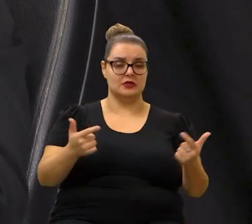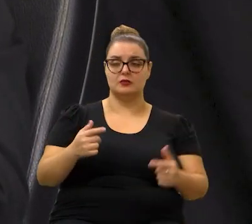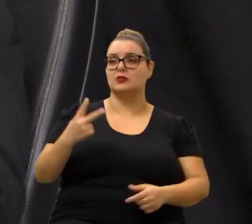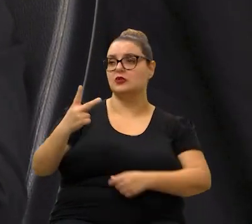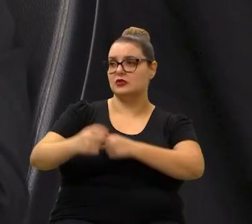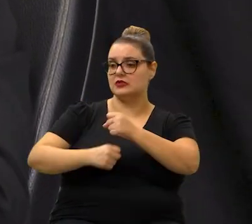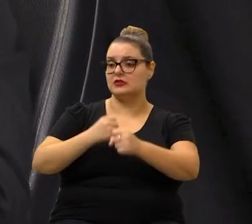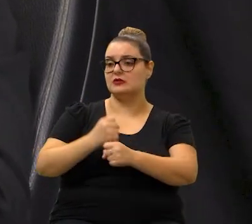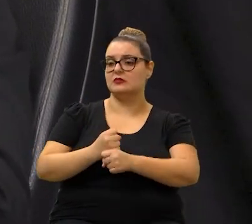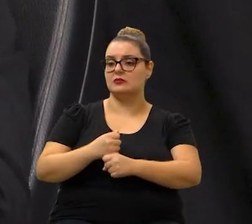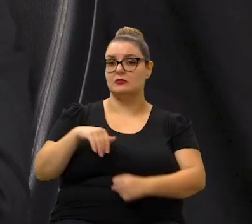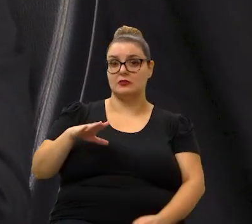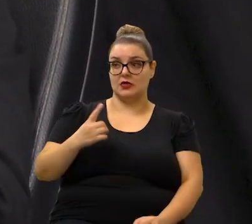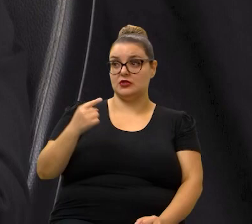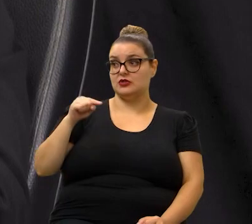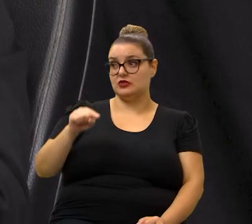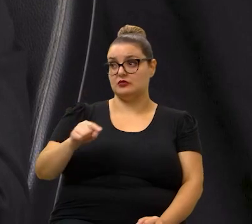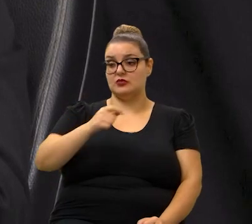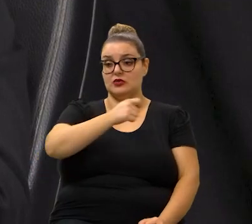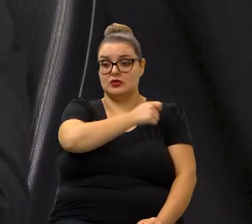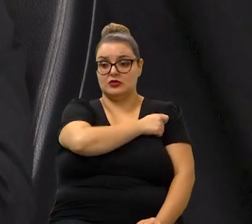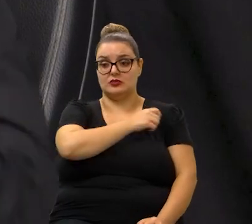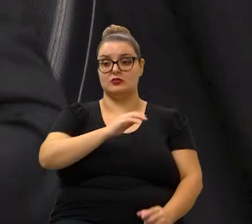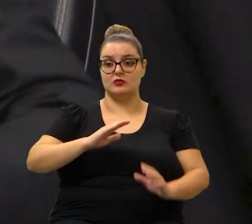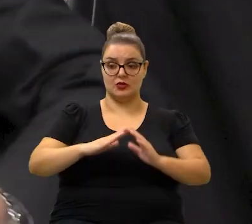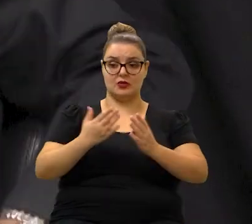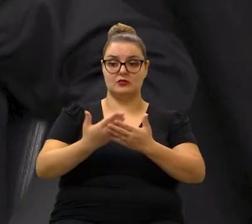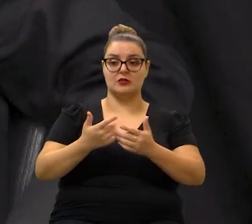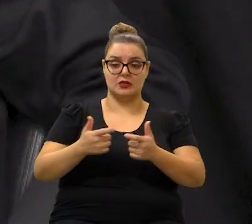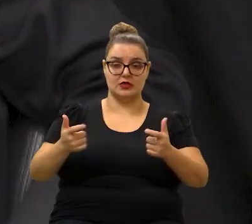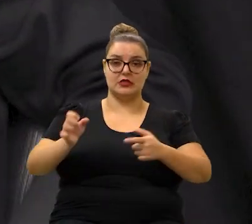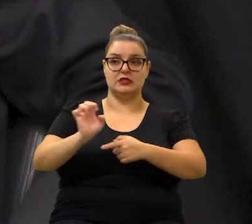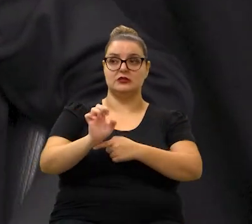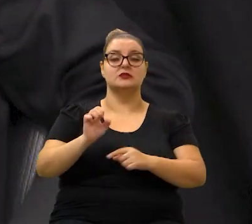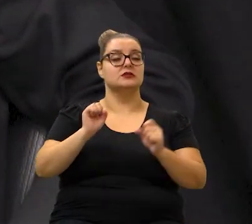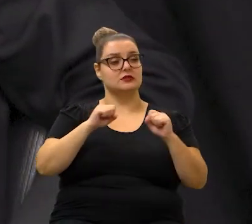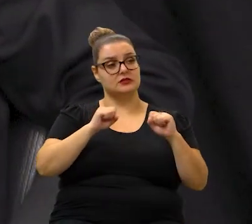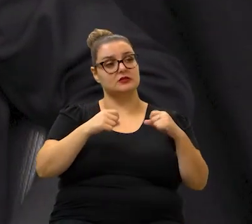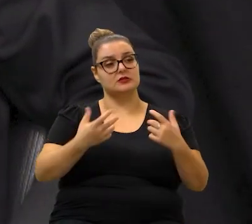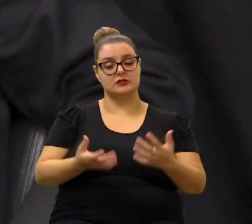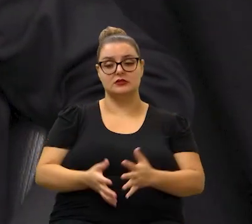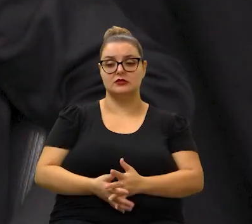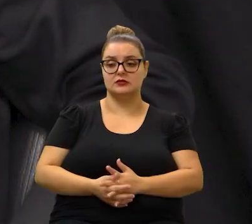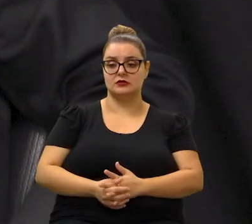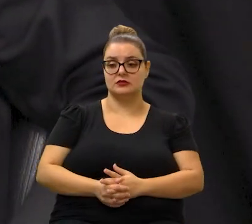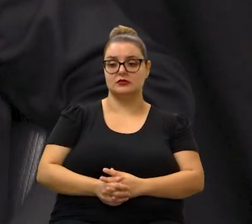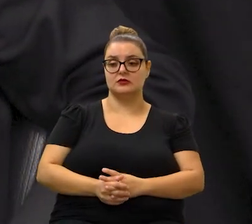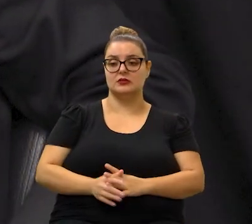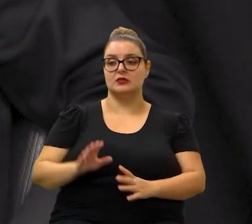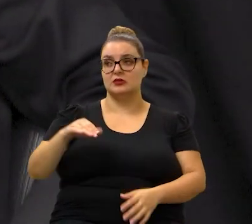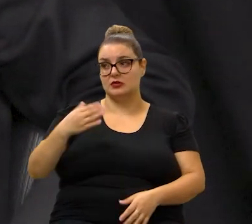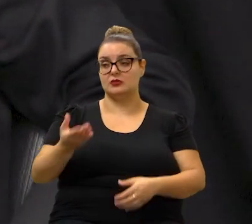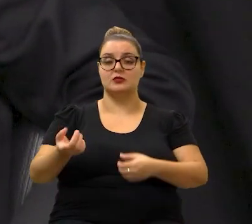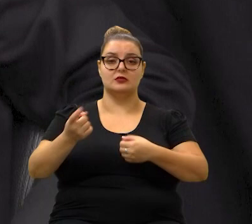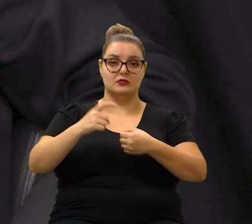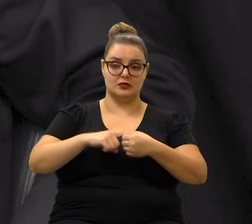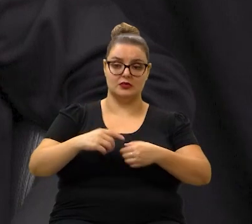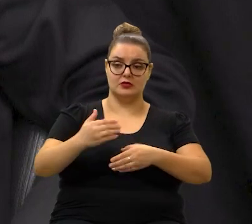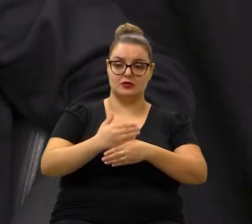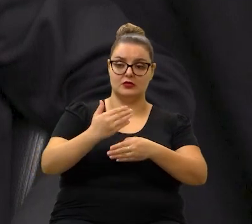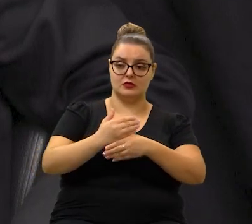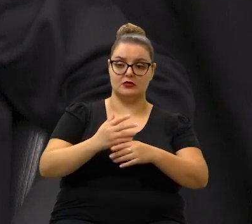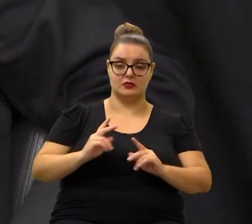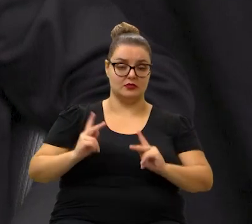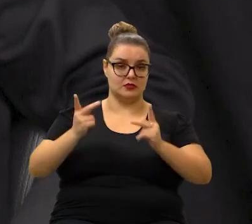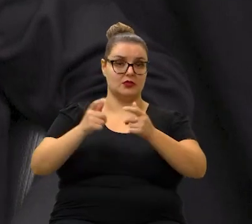anos sim mais de 1000 alunos uma escola Grande Estadual né Sim sim e até quando retomou a obra foi uma